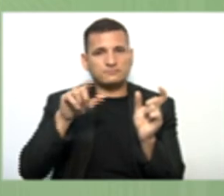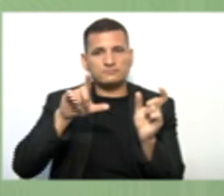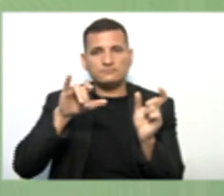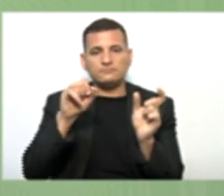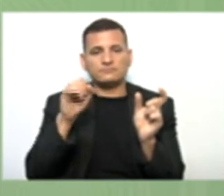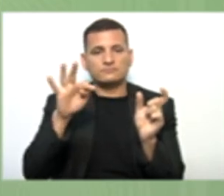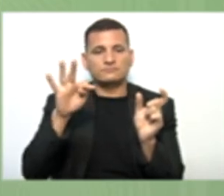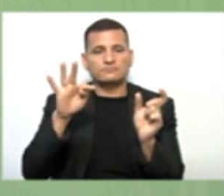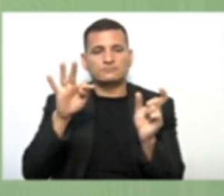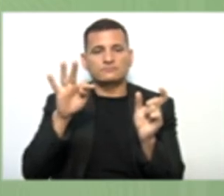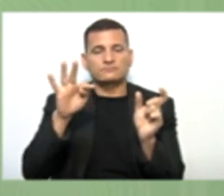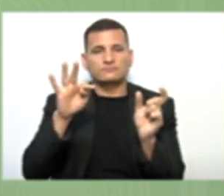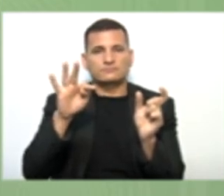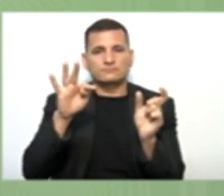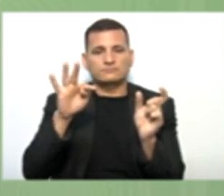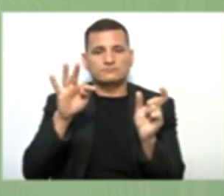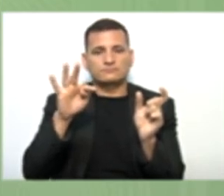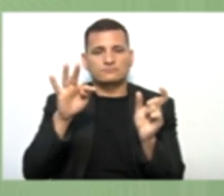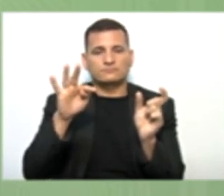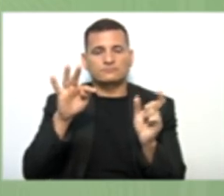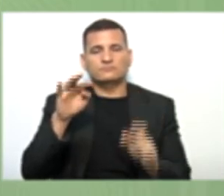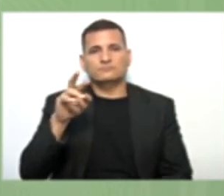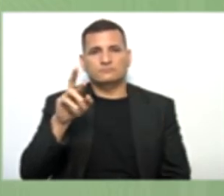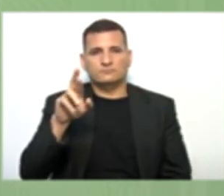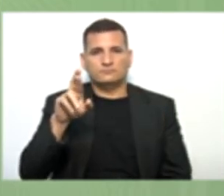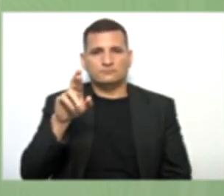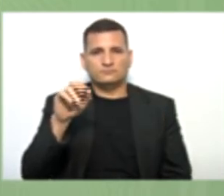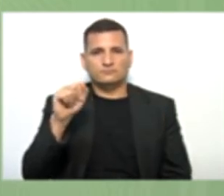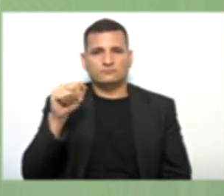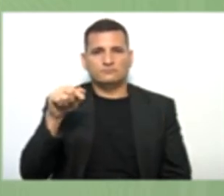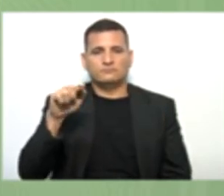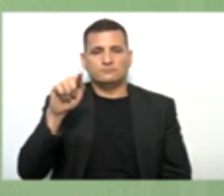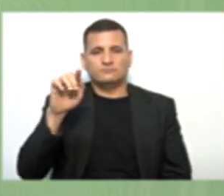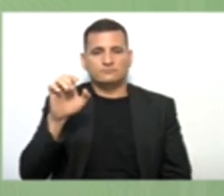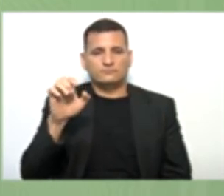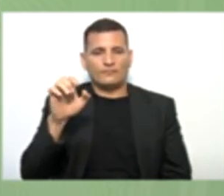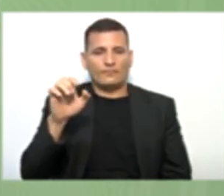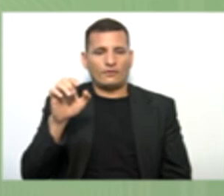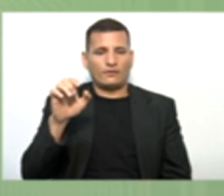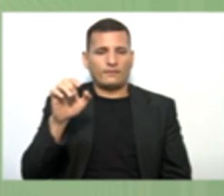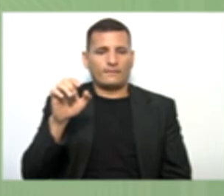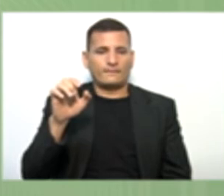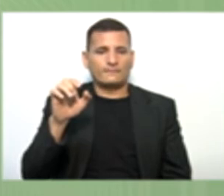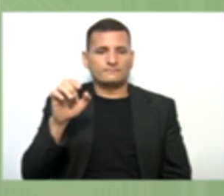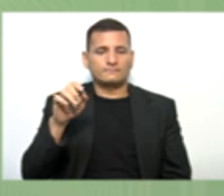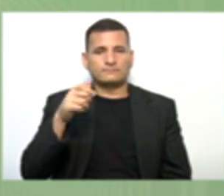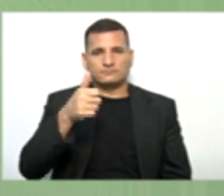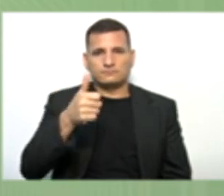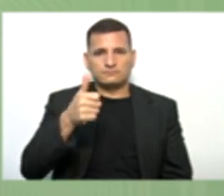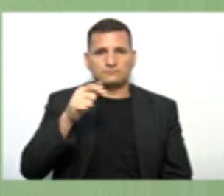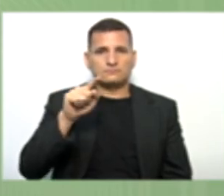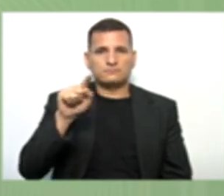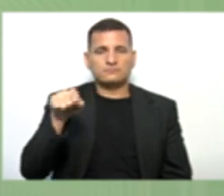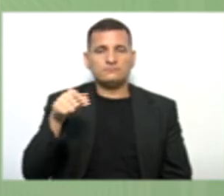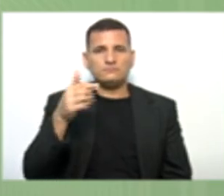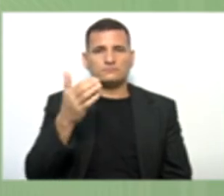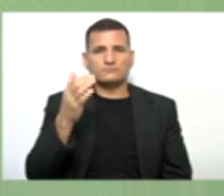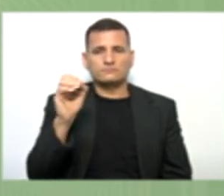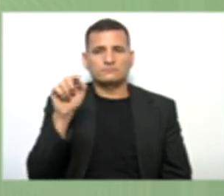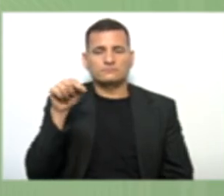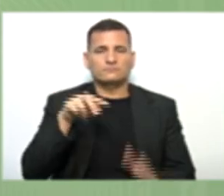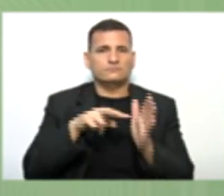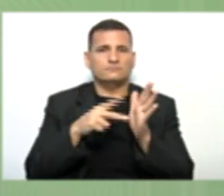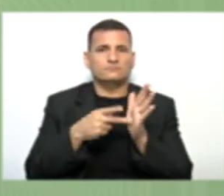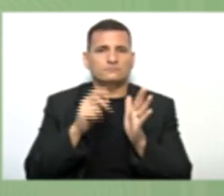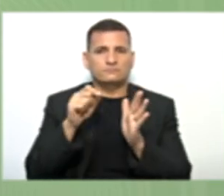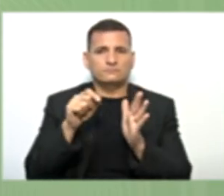gente? Em Python, list. Aí eu coloco range aqui, ó, tá? Eu coloco 1,10, significa o quê?